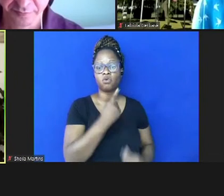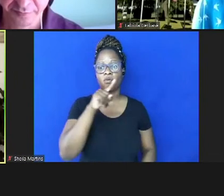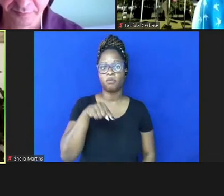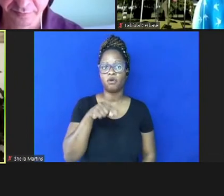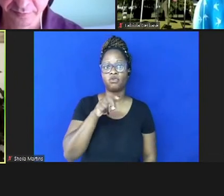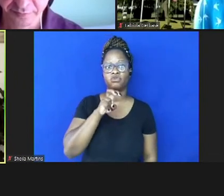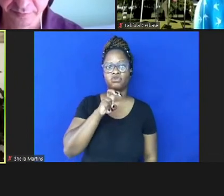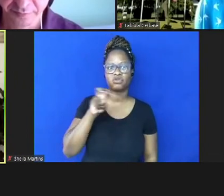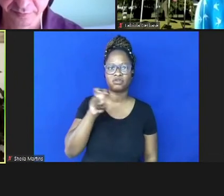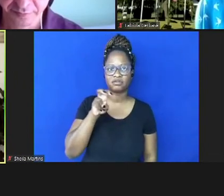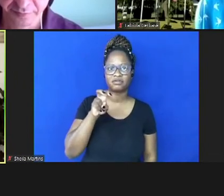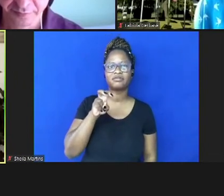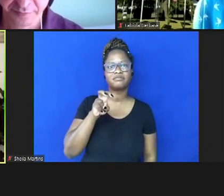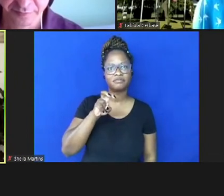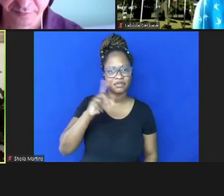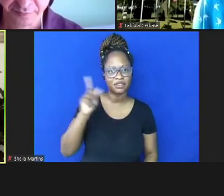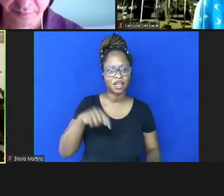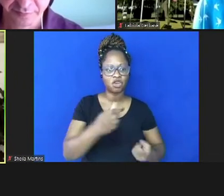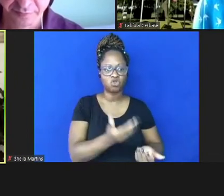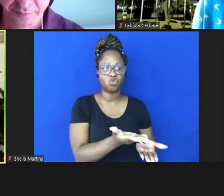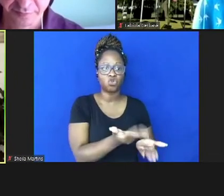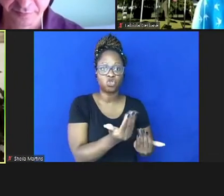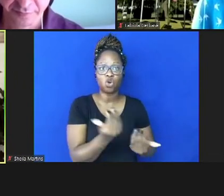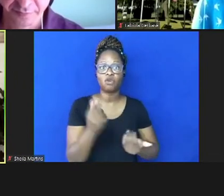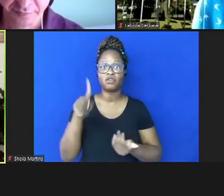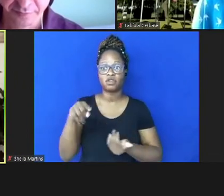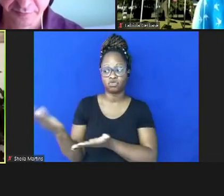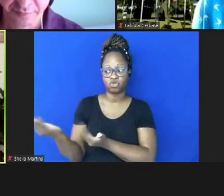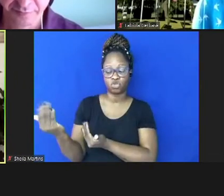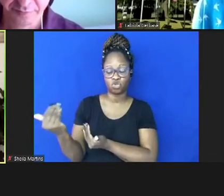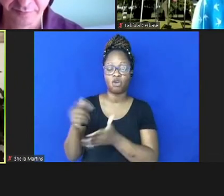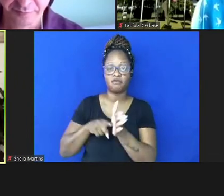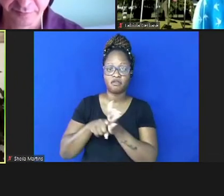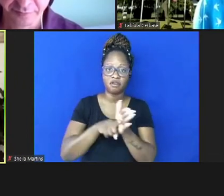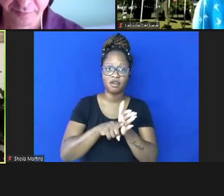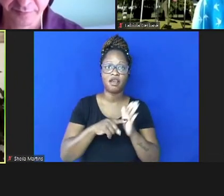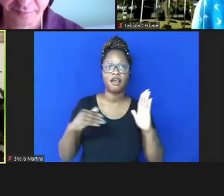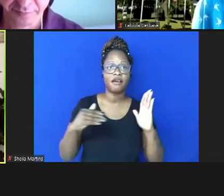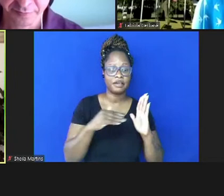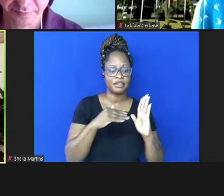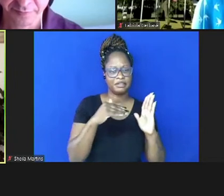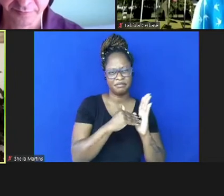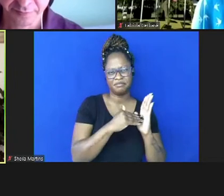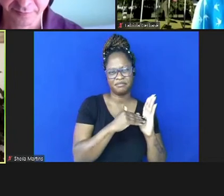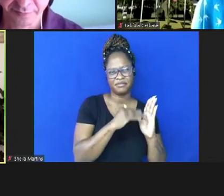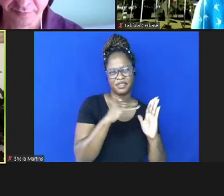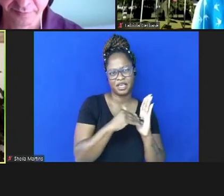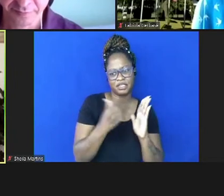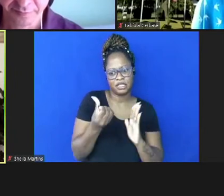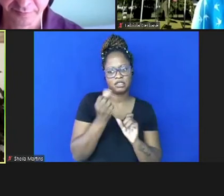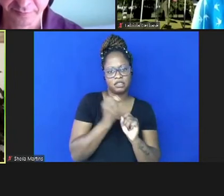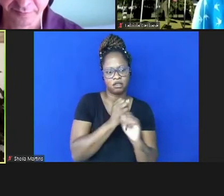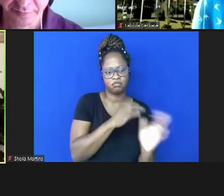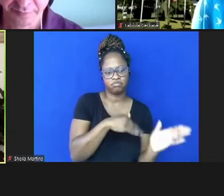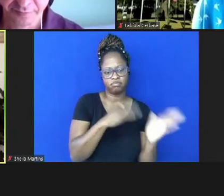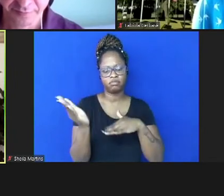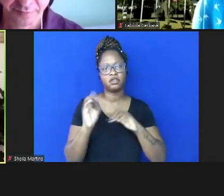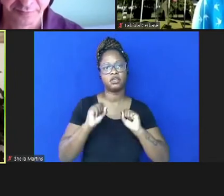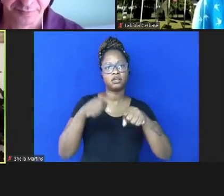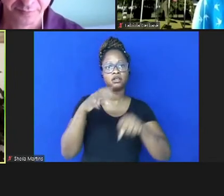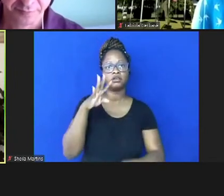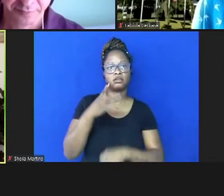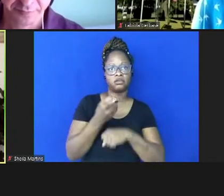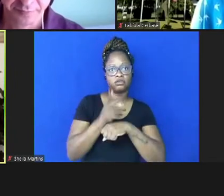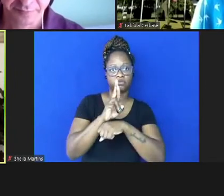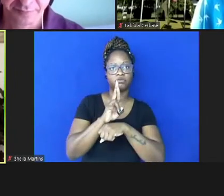né, para um jovem pesquisador com até 6 anos pós-defesa de doutorado, que pode, então, aplicar. Nós tivemos